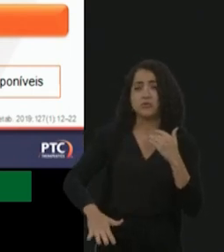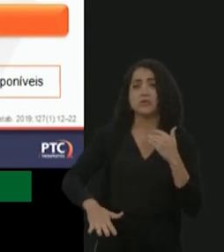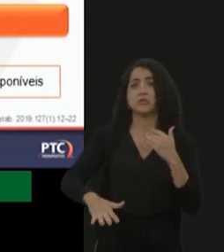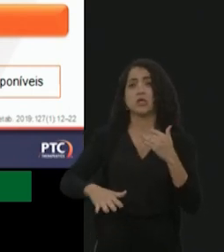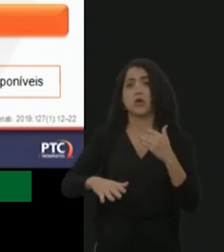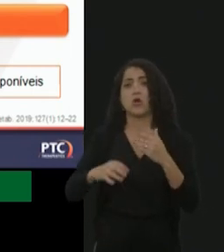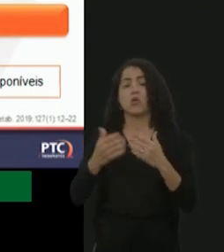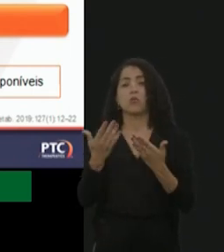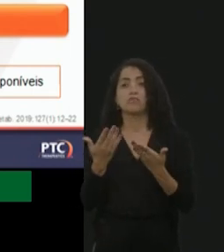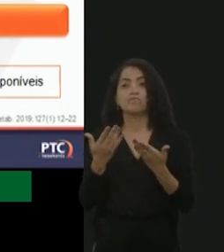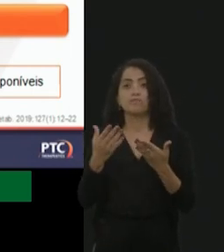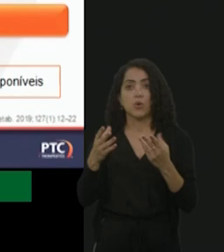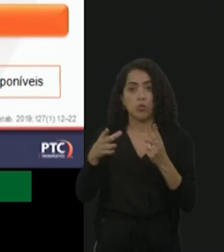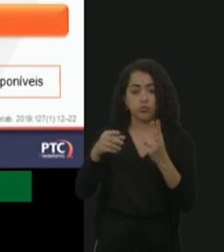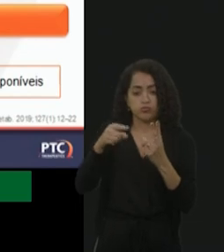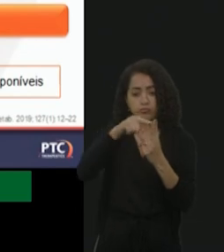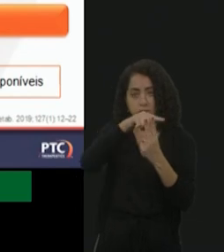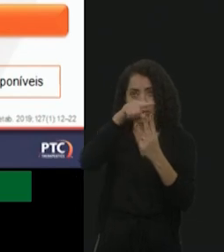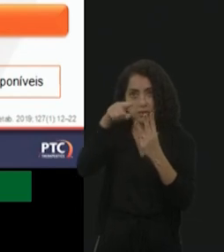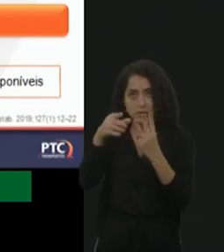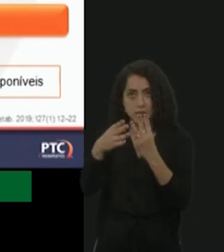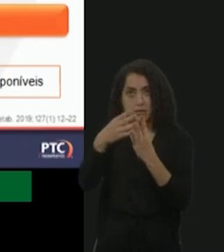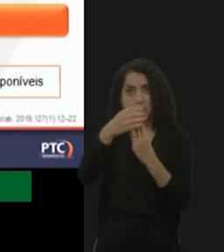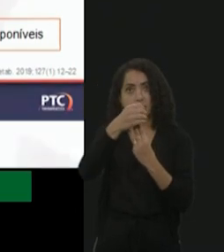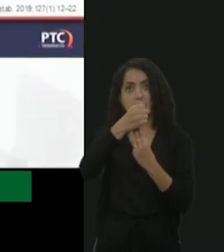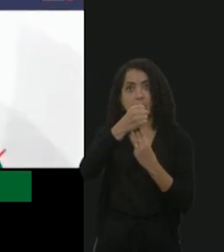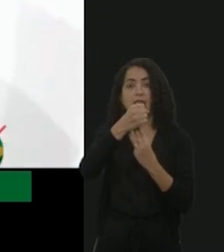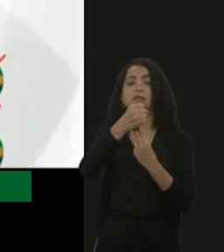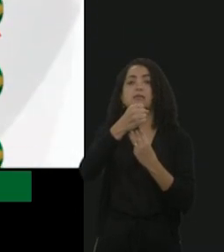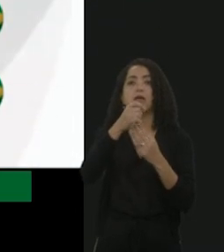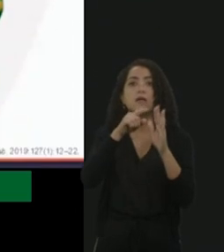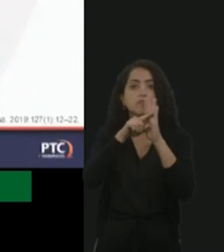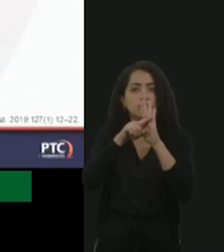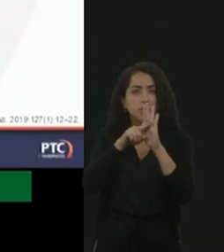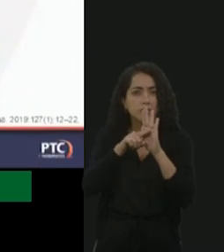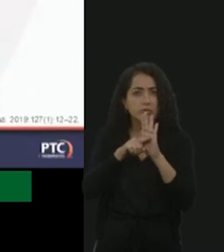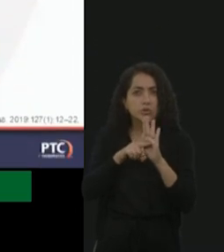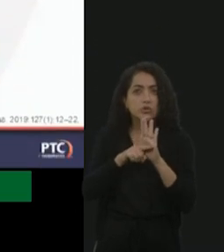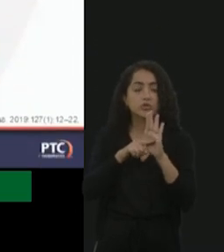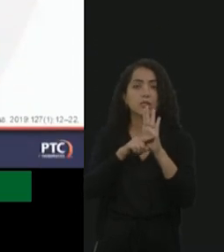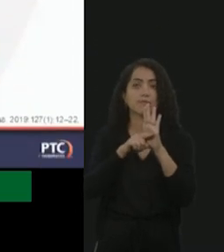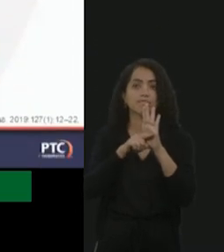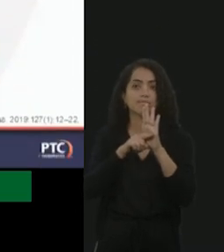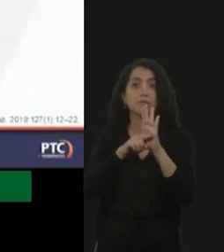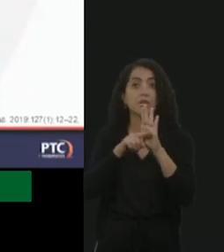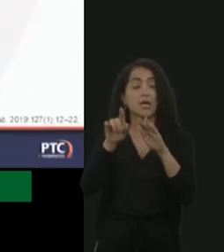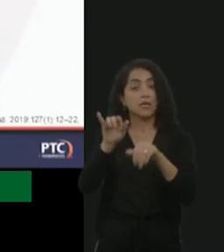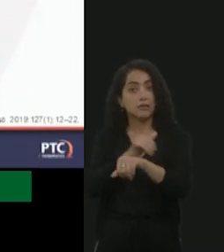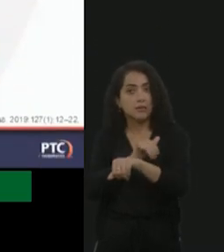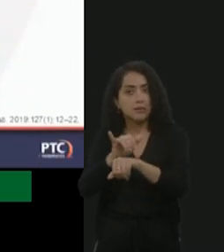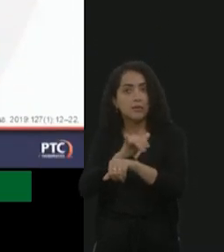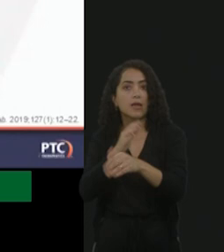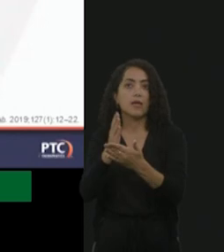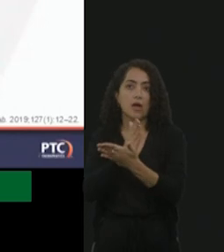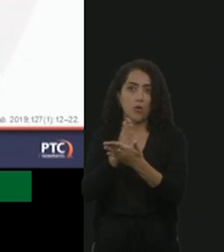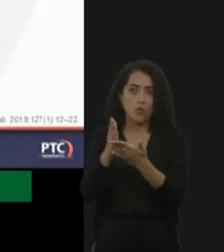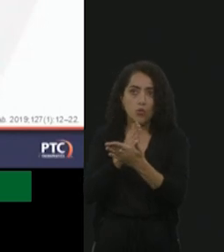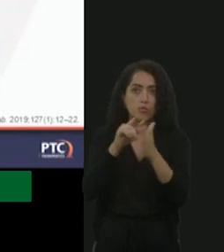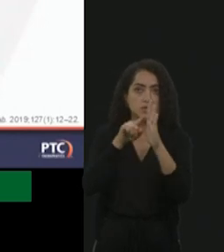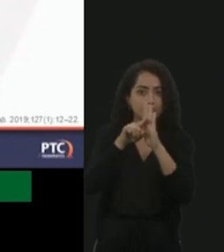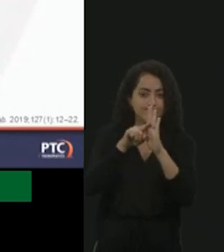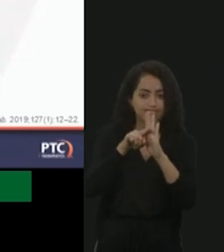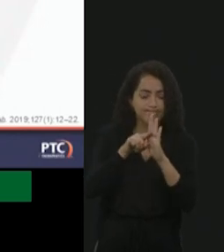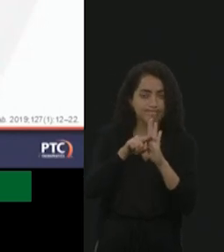somatória dessa tríade, é importante investigar deficiência de ADC. E existem algumas ferramentas para essa investigação.